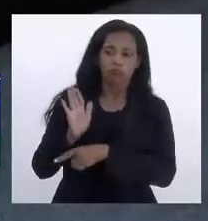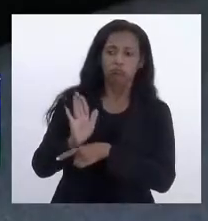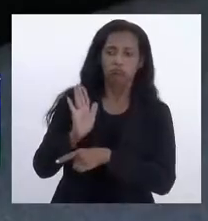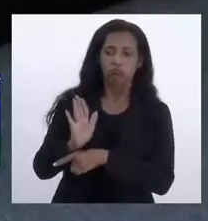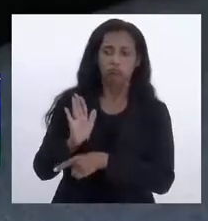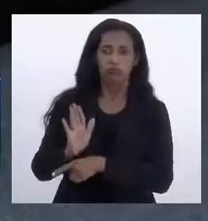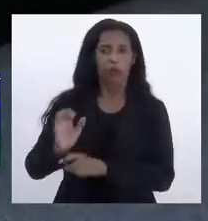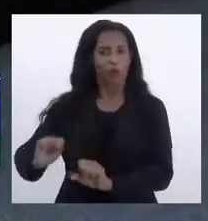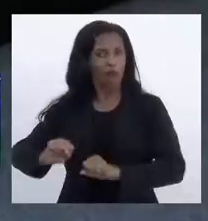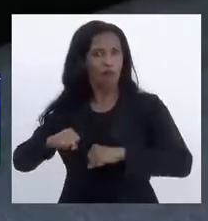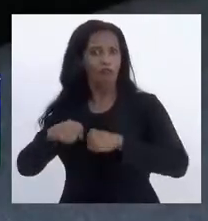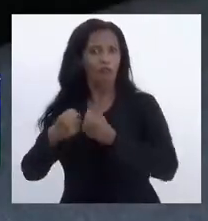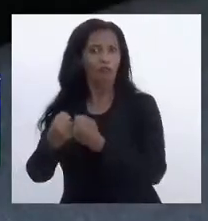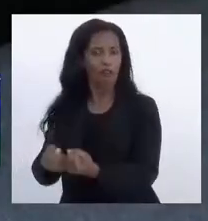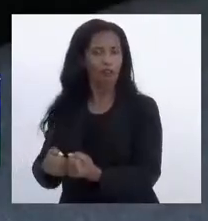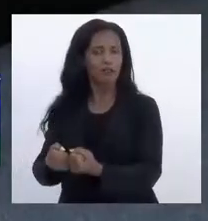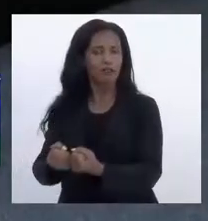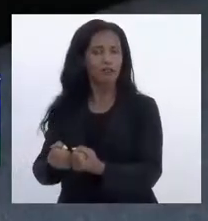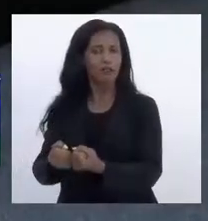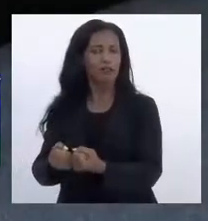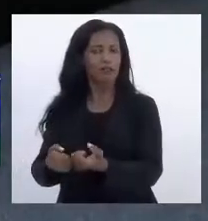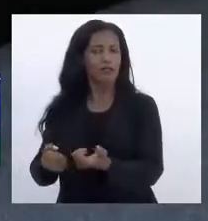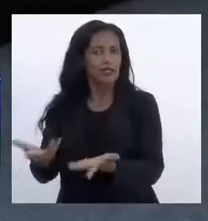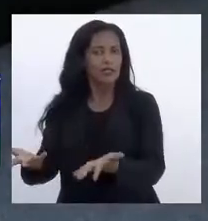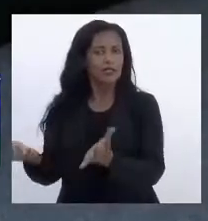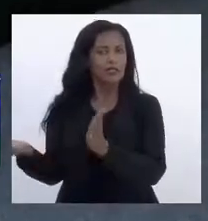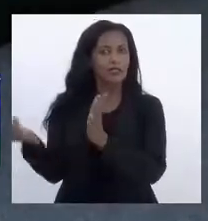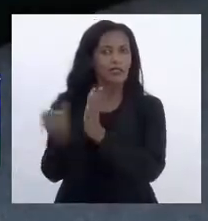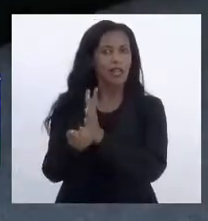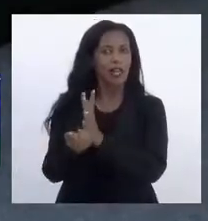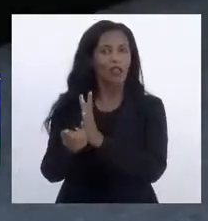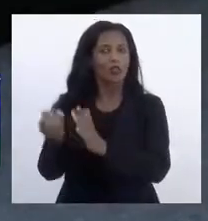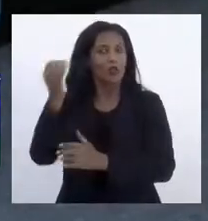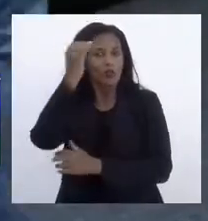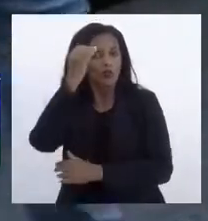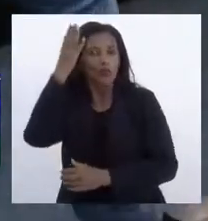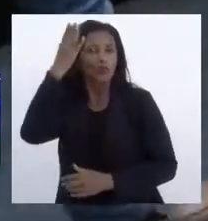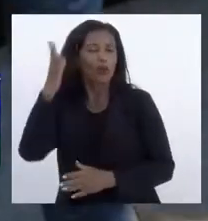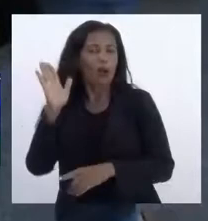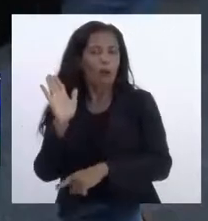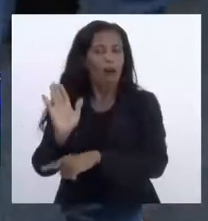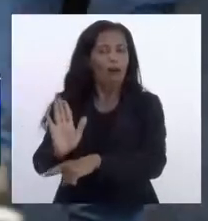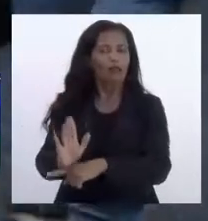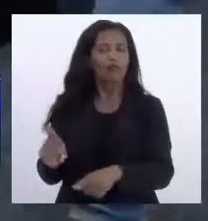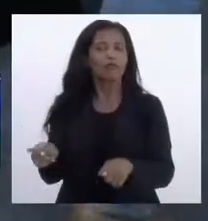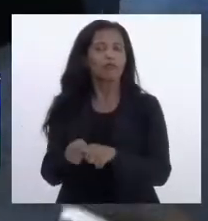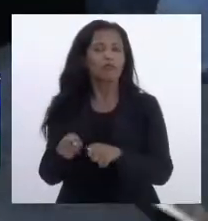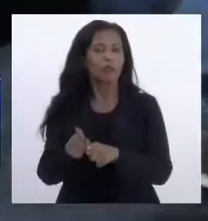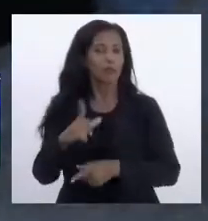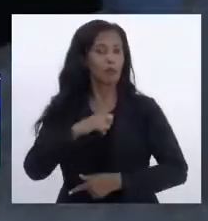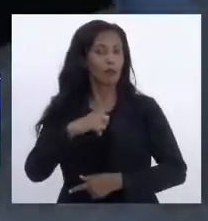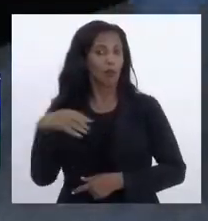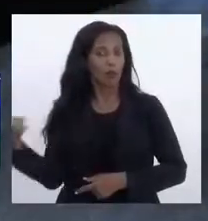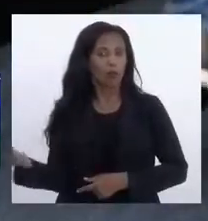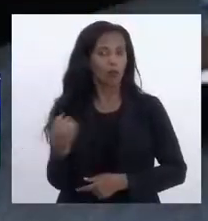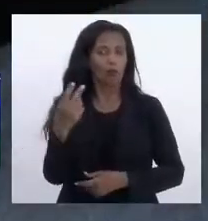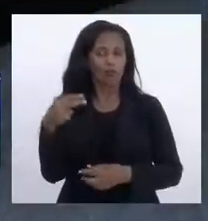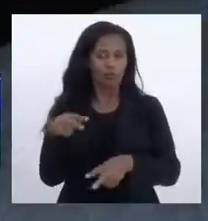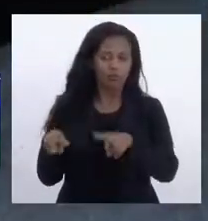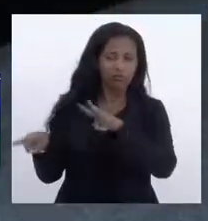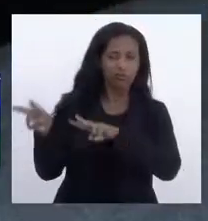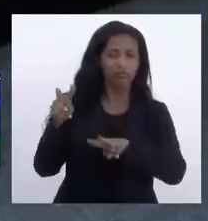só para o fortalecimento dessa identidade cultural, mas também contribui para ter um novo